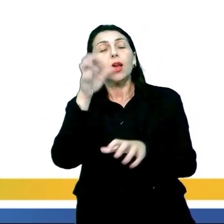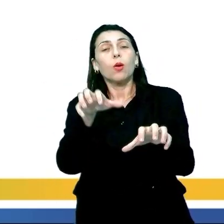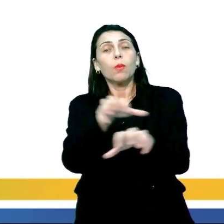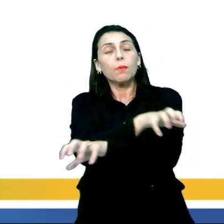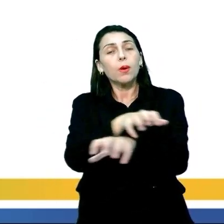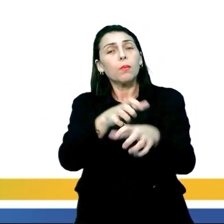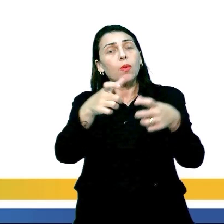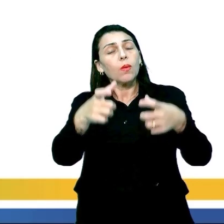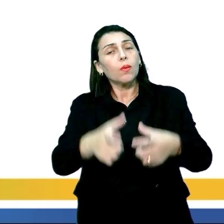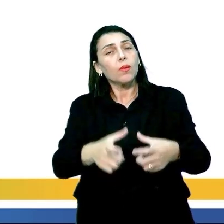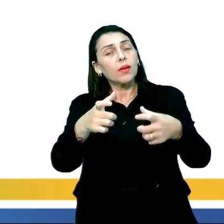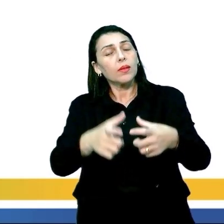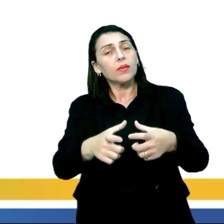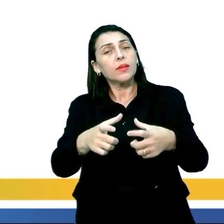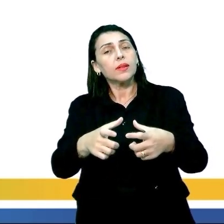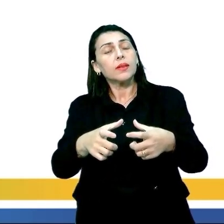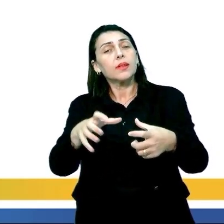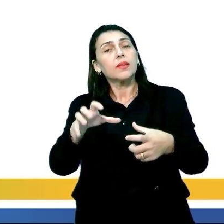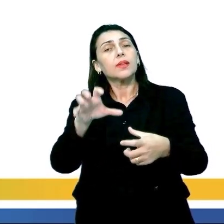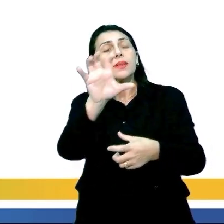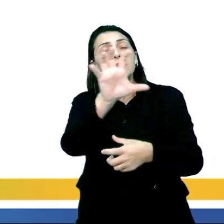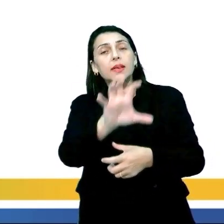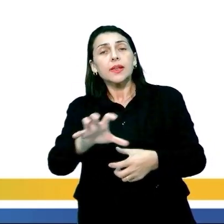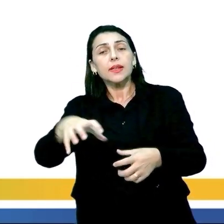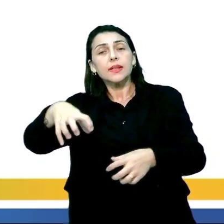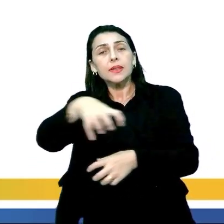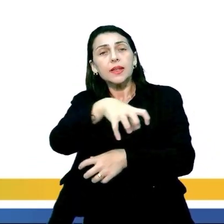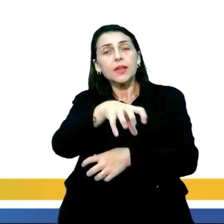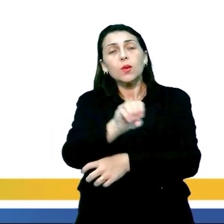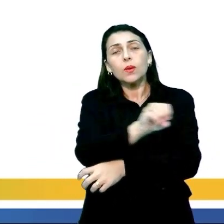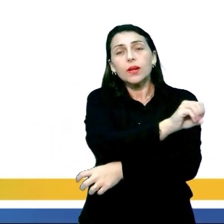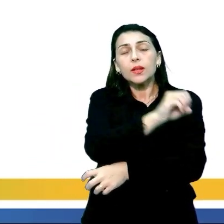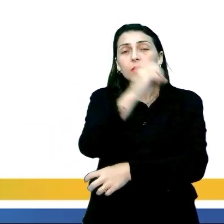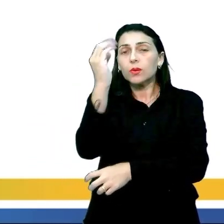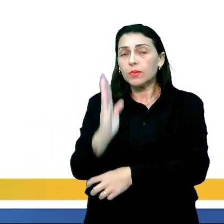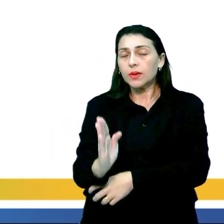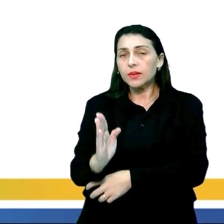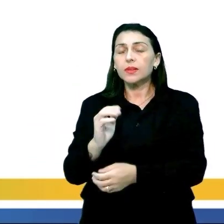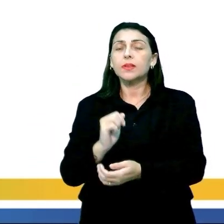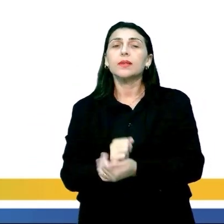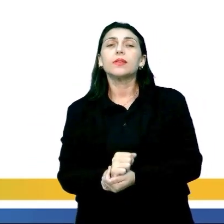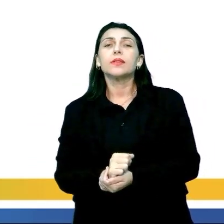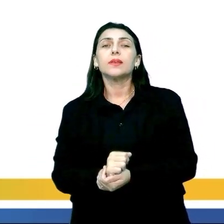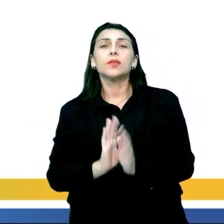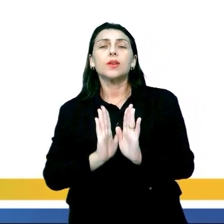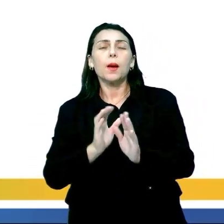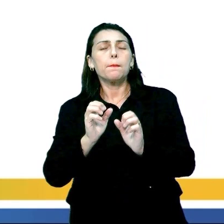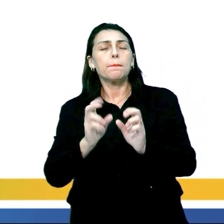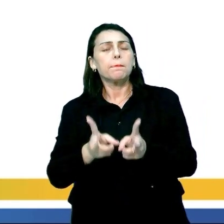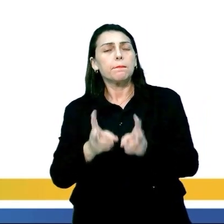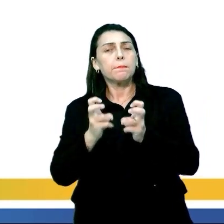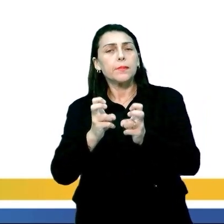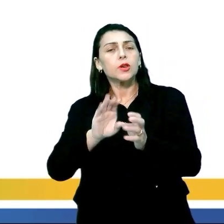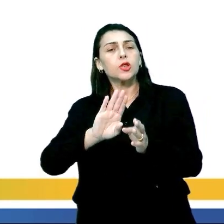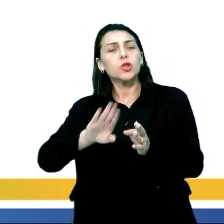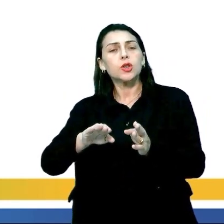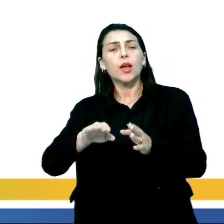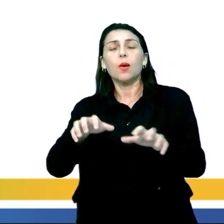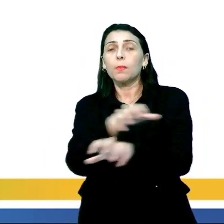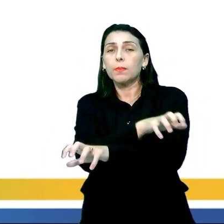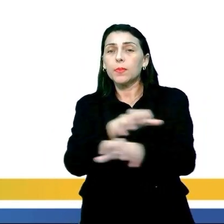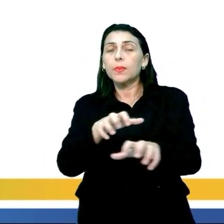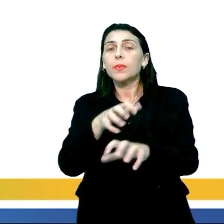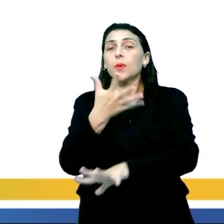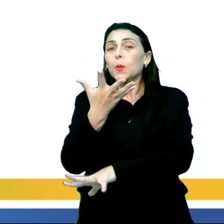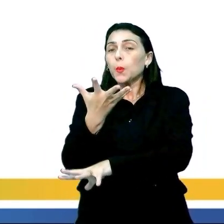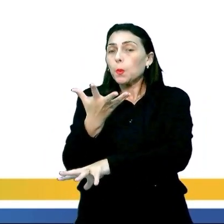está localizado lá na região centro-oeste do Brasil. Então, daqui a gente pode descartar já o bioma